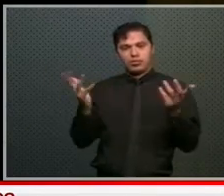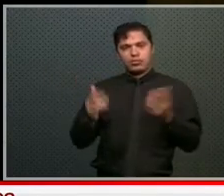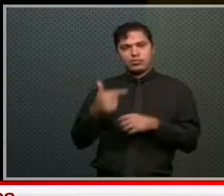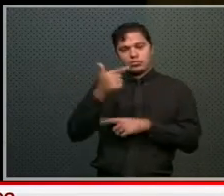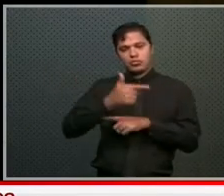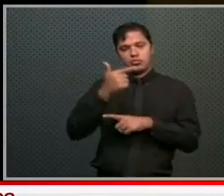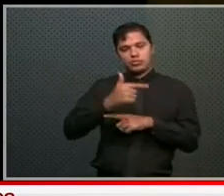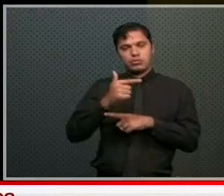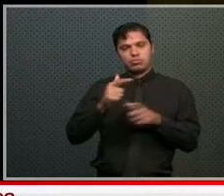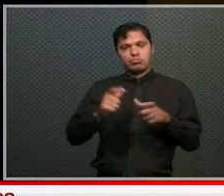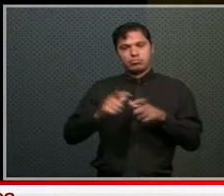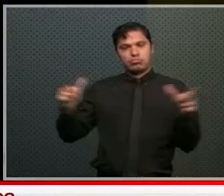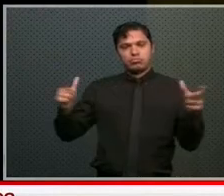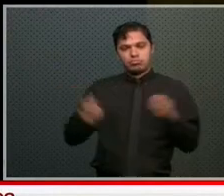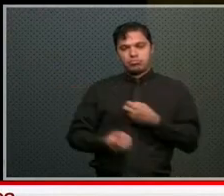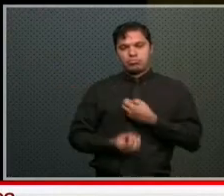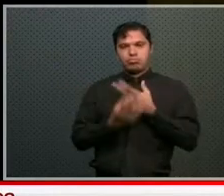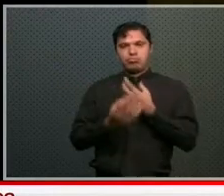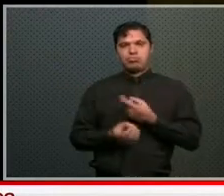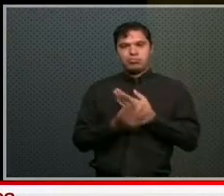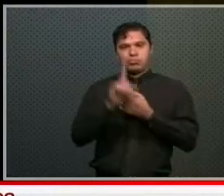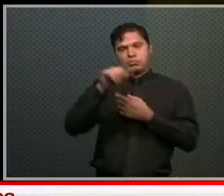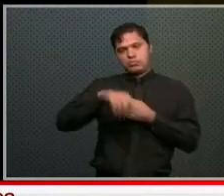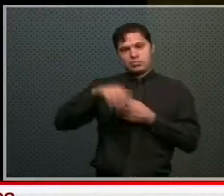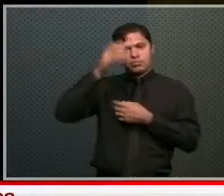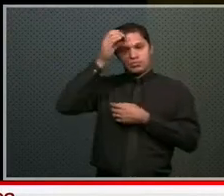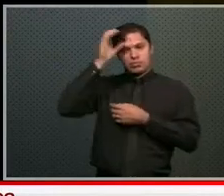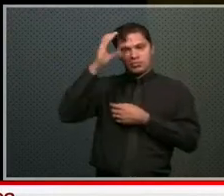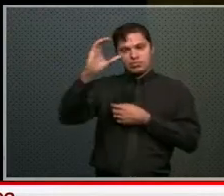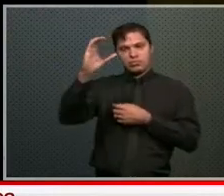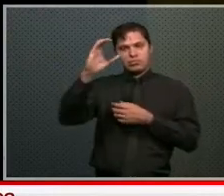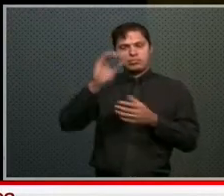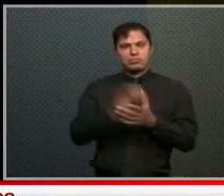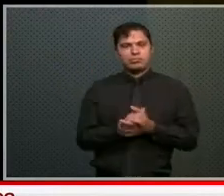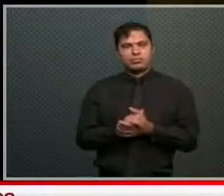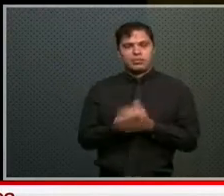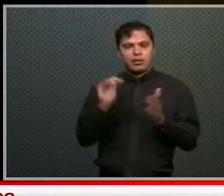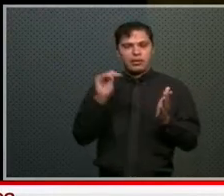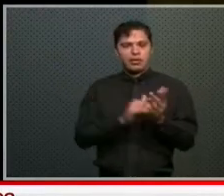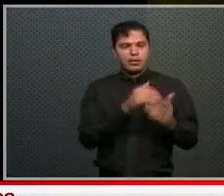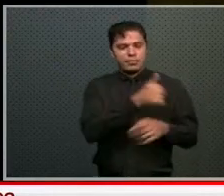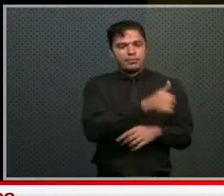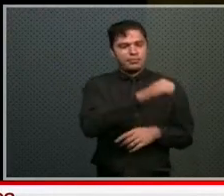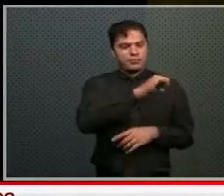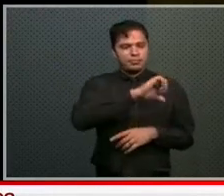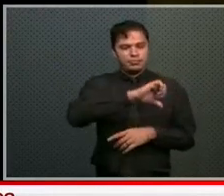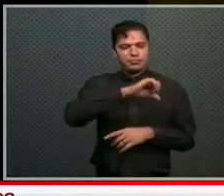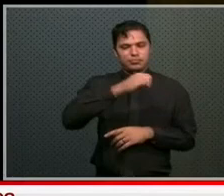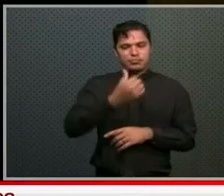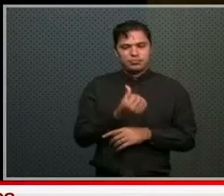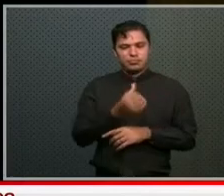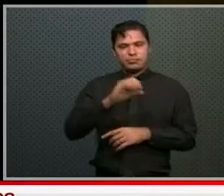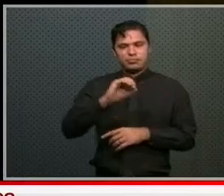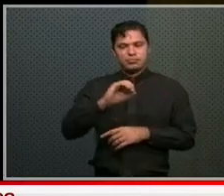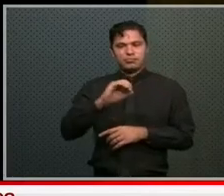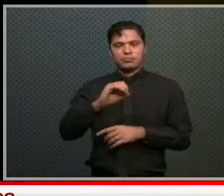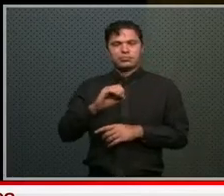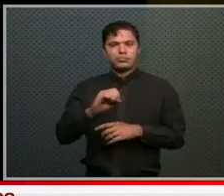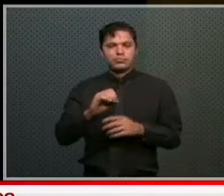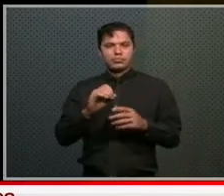maior rebanho isso é Ciência até a década de 60 a economia da amazônia ela era Totalmente